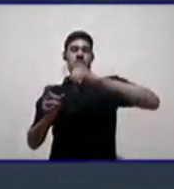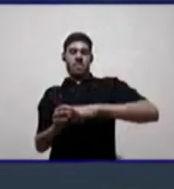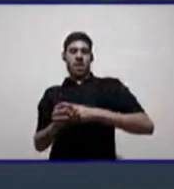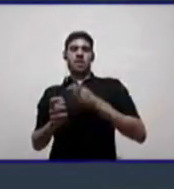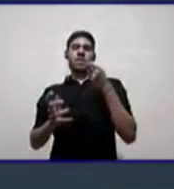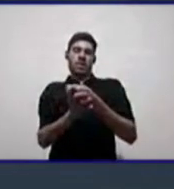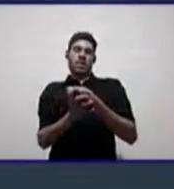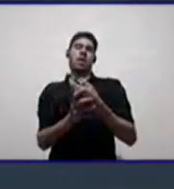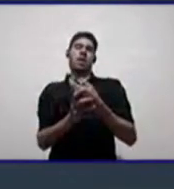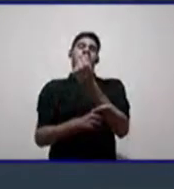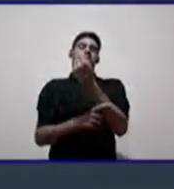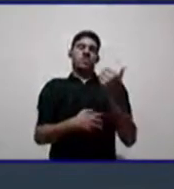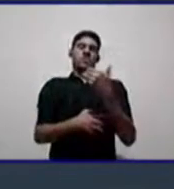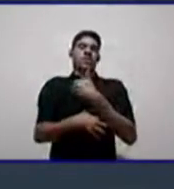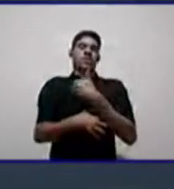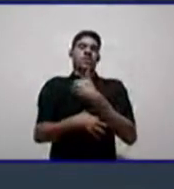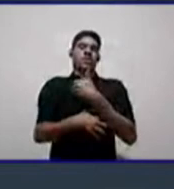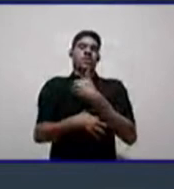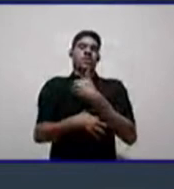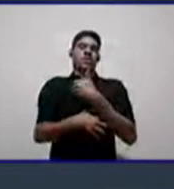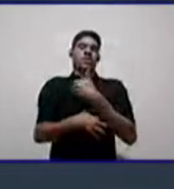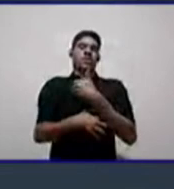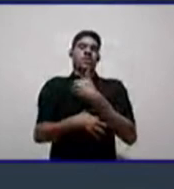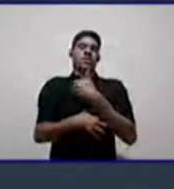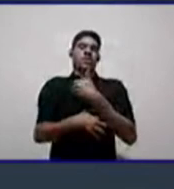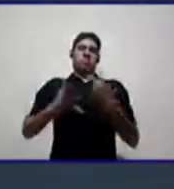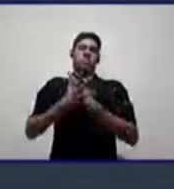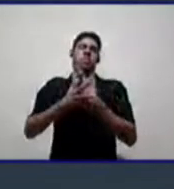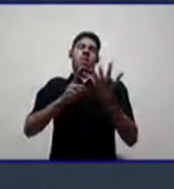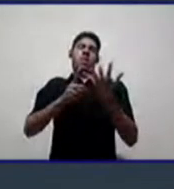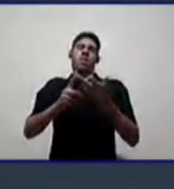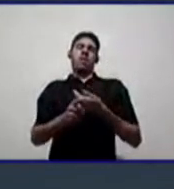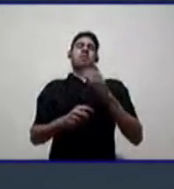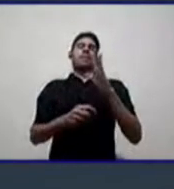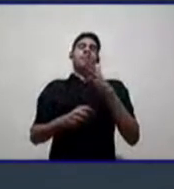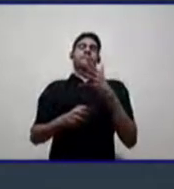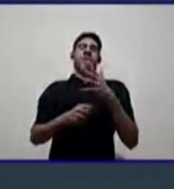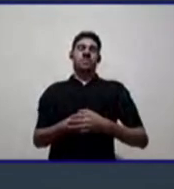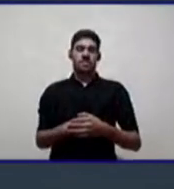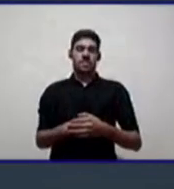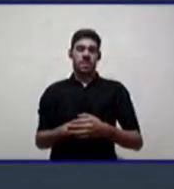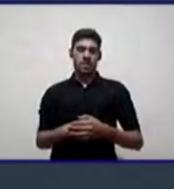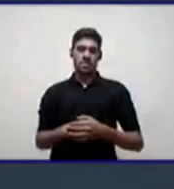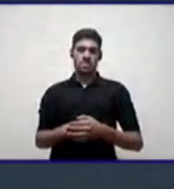dos montantes apontados como irregularidades, que são na monta de